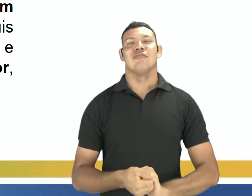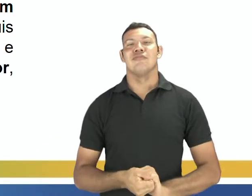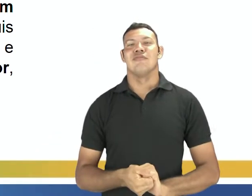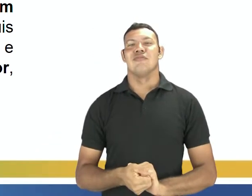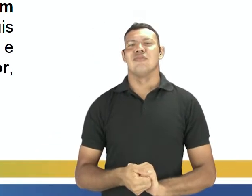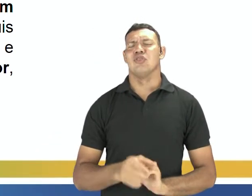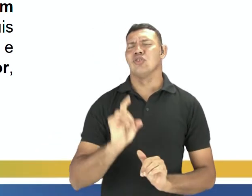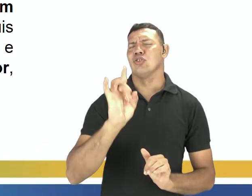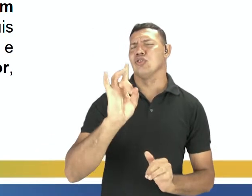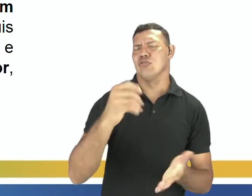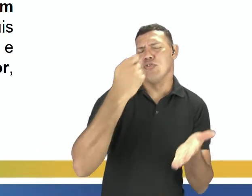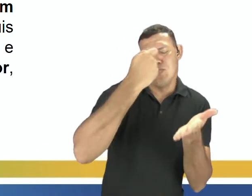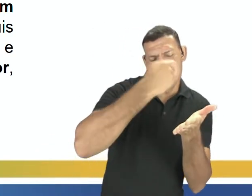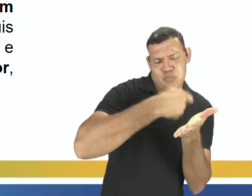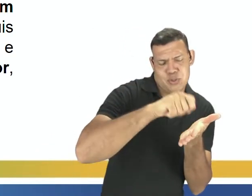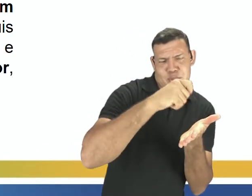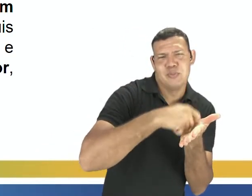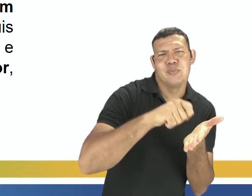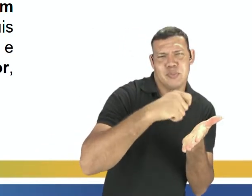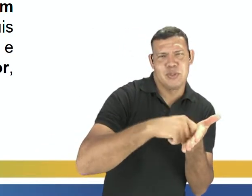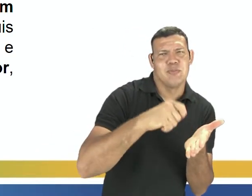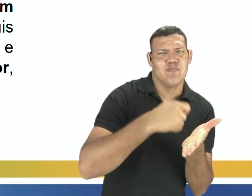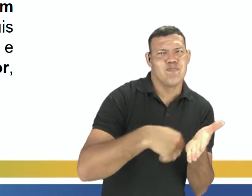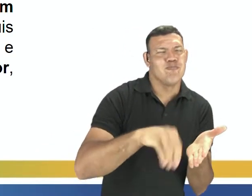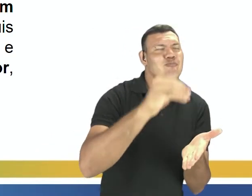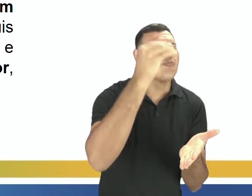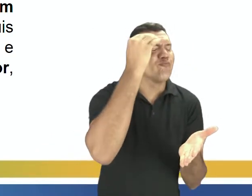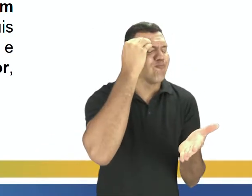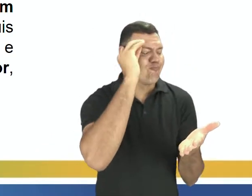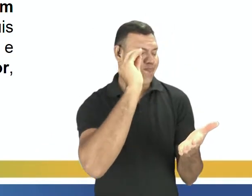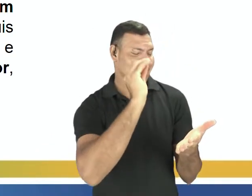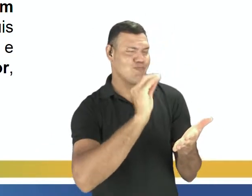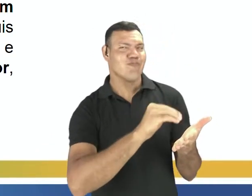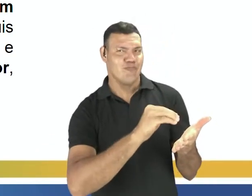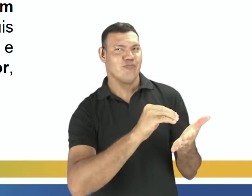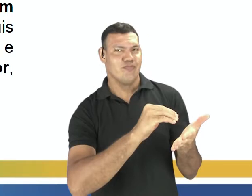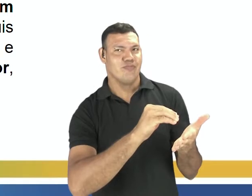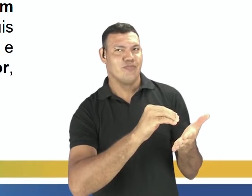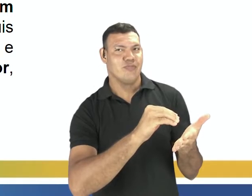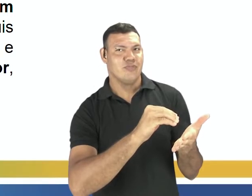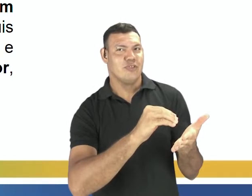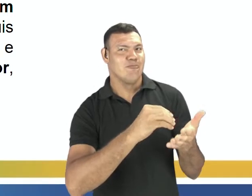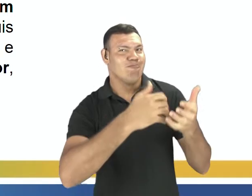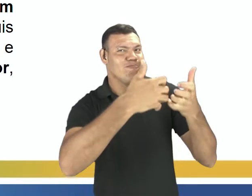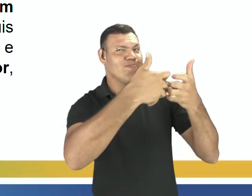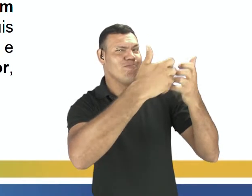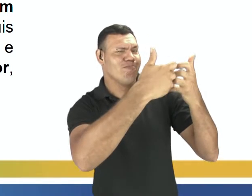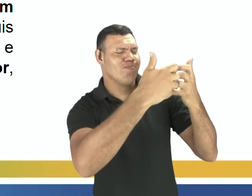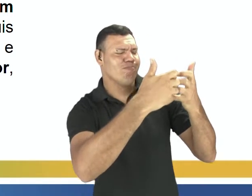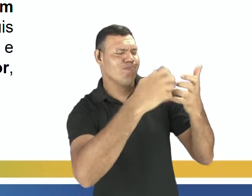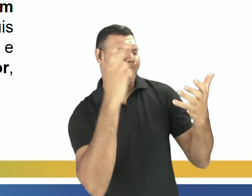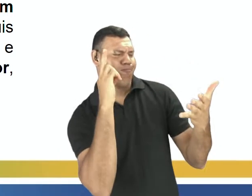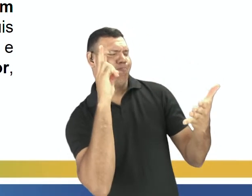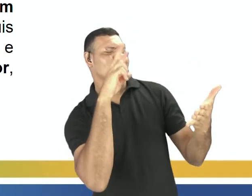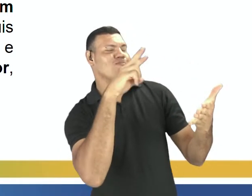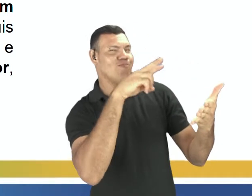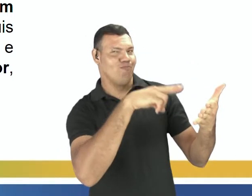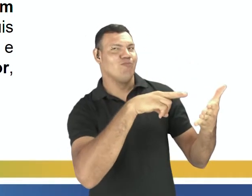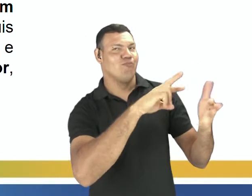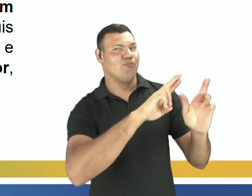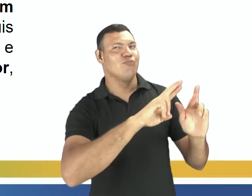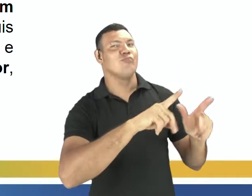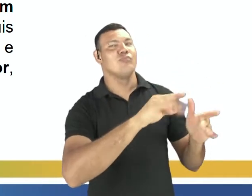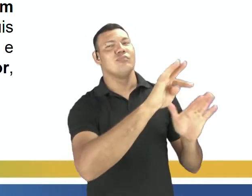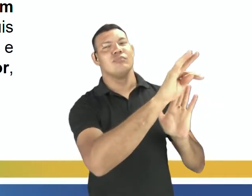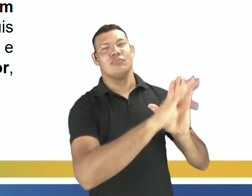que só os escritores que têm esse alto nível conseguem fazer, é trazer uma reflexão, trazer um olhar diferente para o